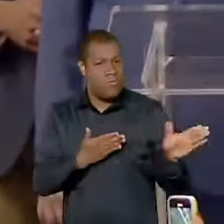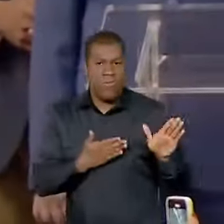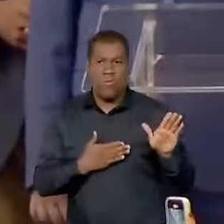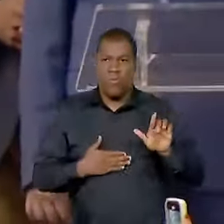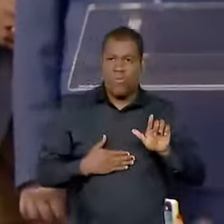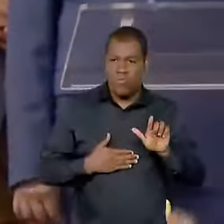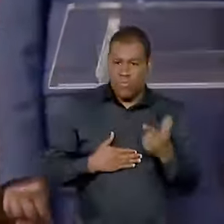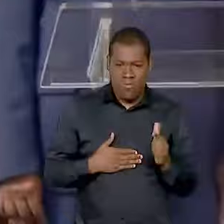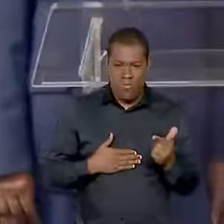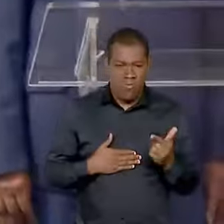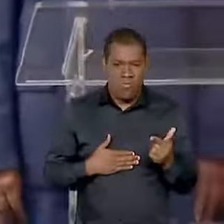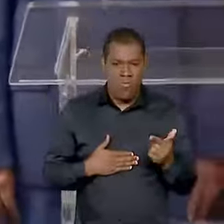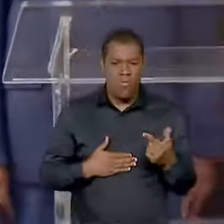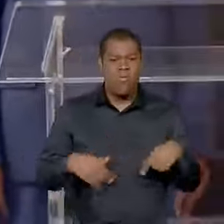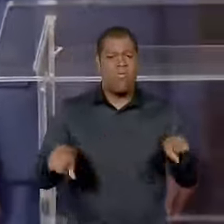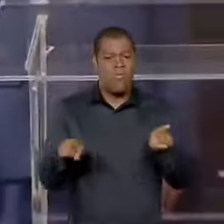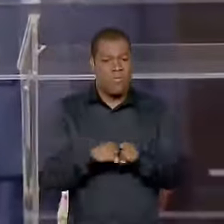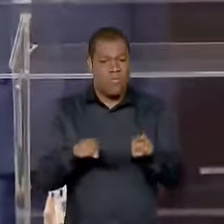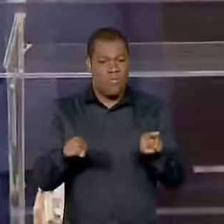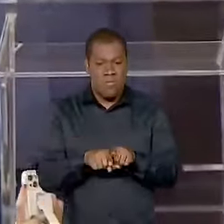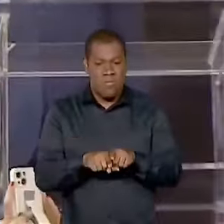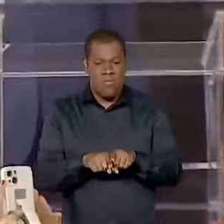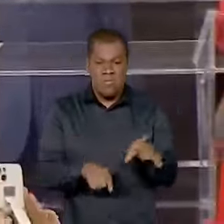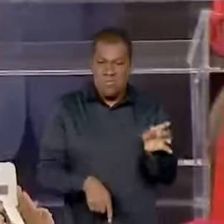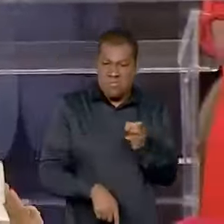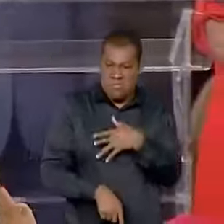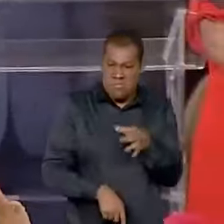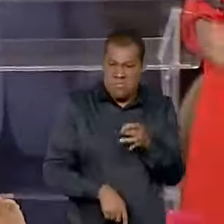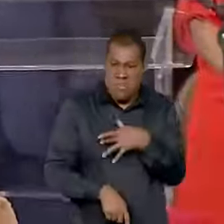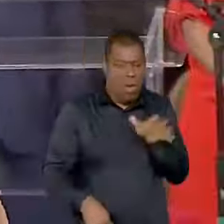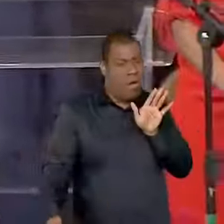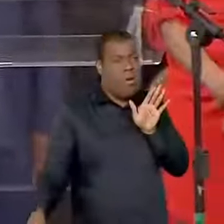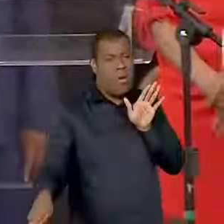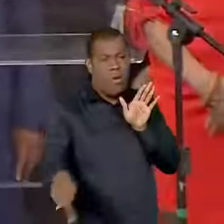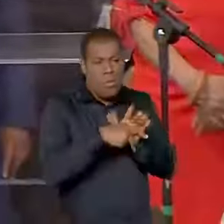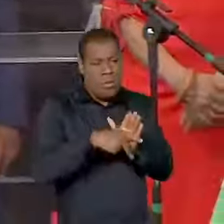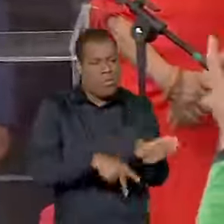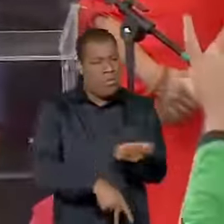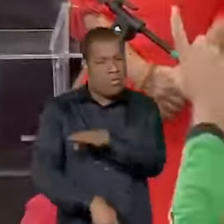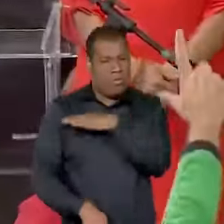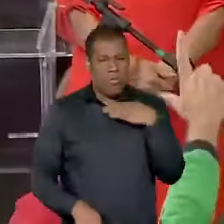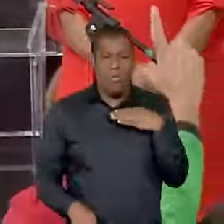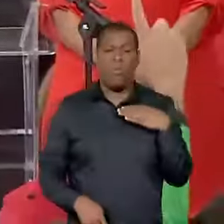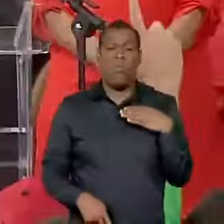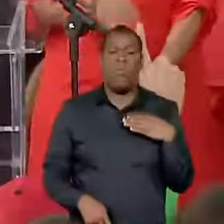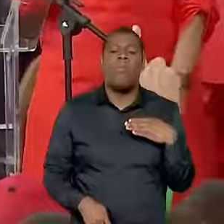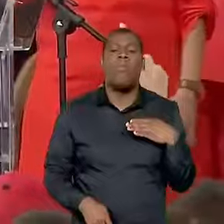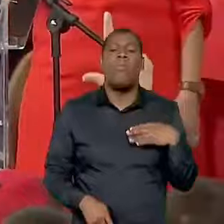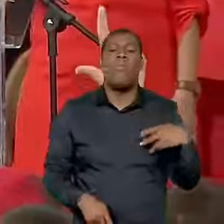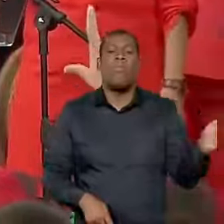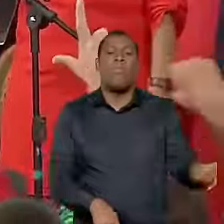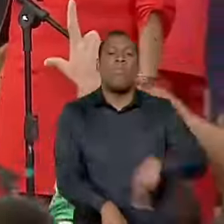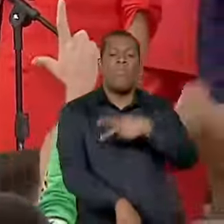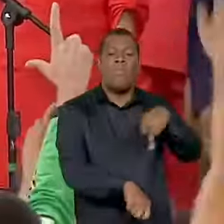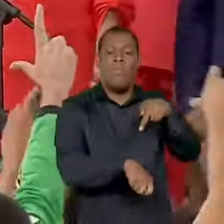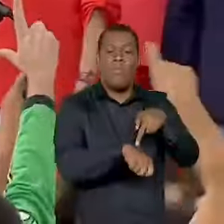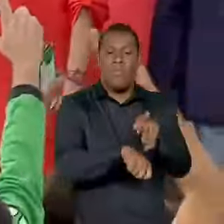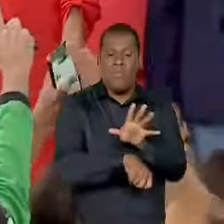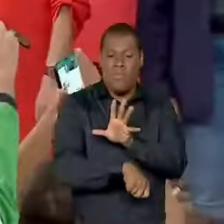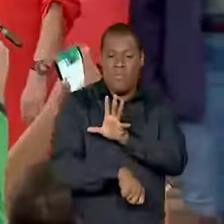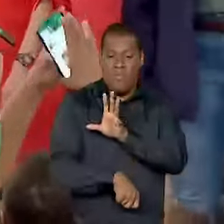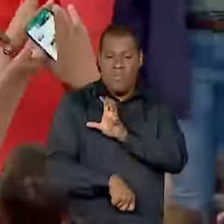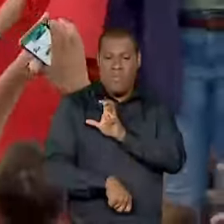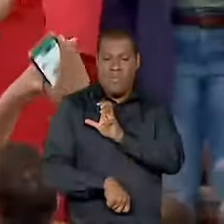foge à luta, nem teme quem te adora a própria morte.